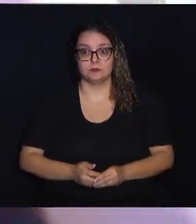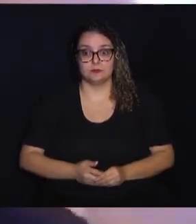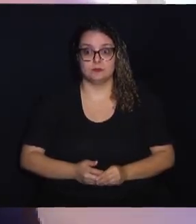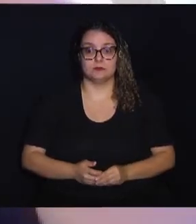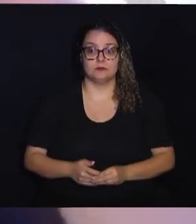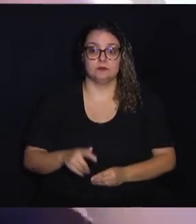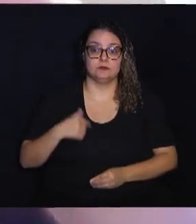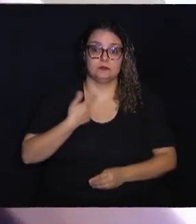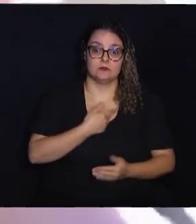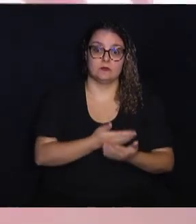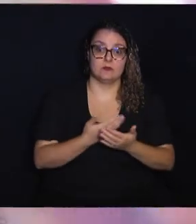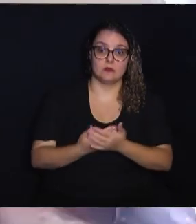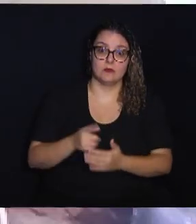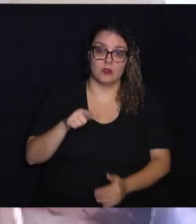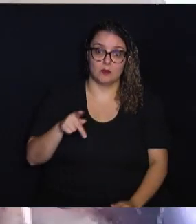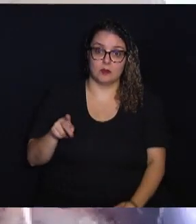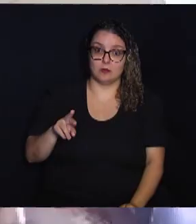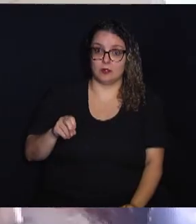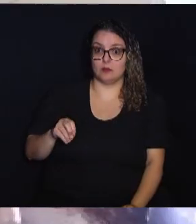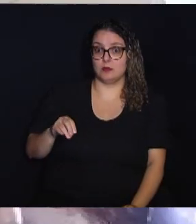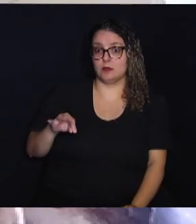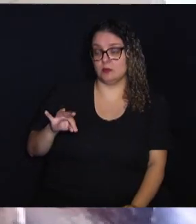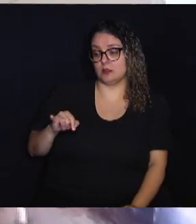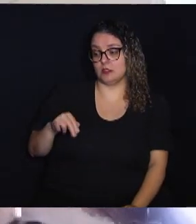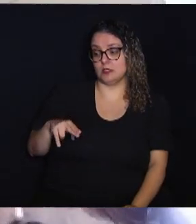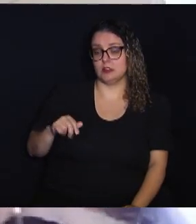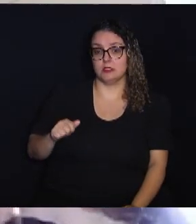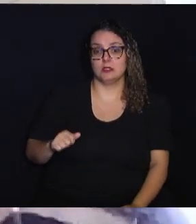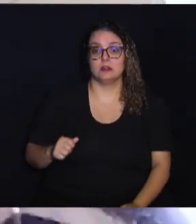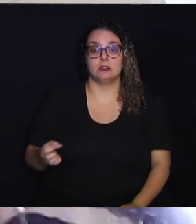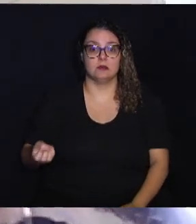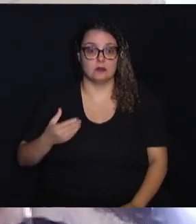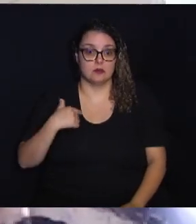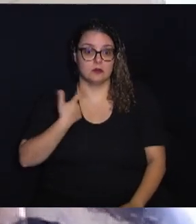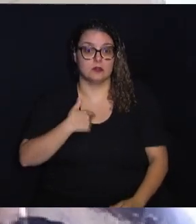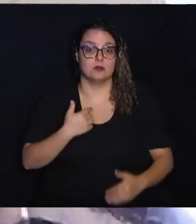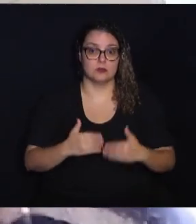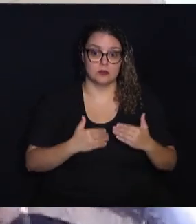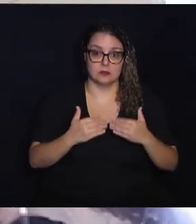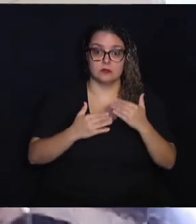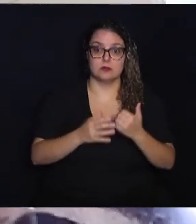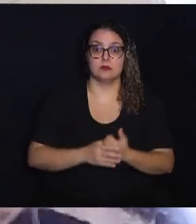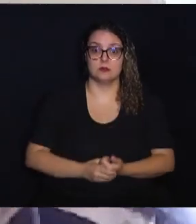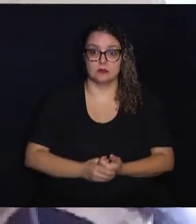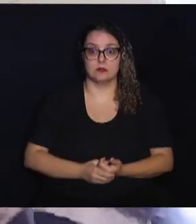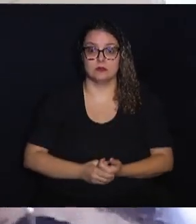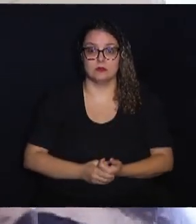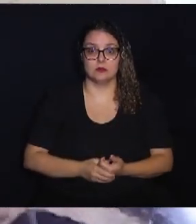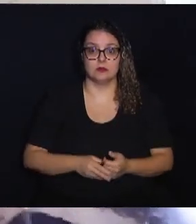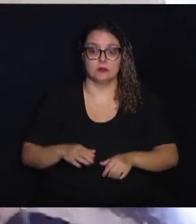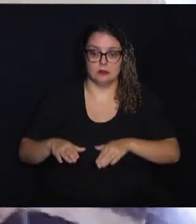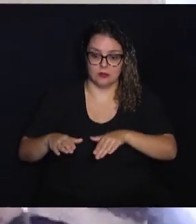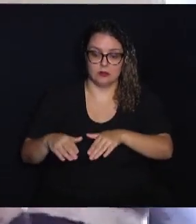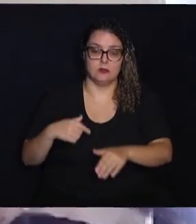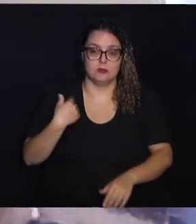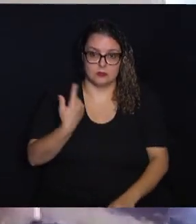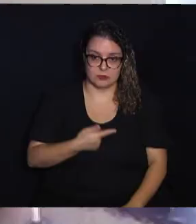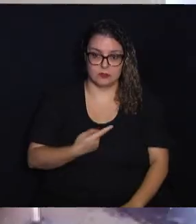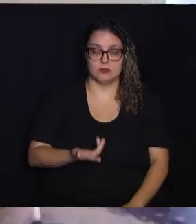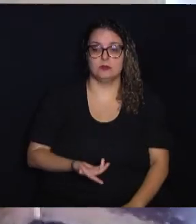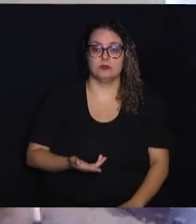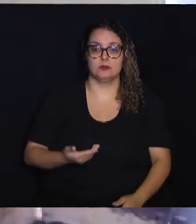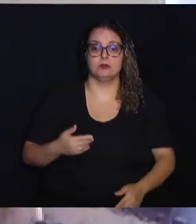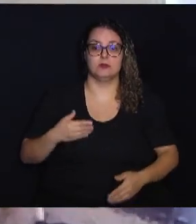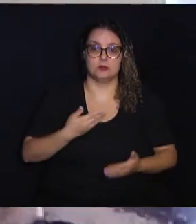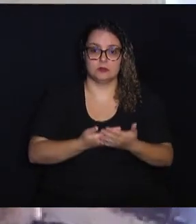Exatamente, a gente está estudando essa questão, sim, porque é uma proteína nova, né, que nós desenvolvemos. Então, os próximos passos